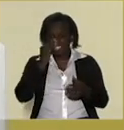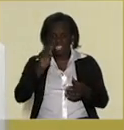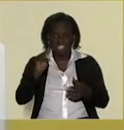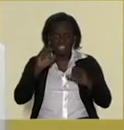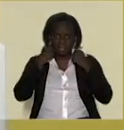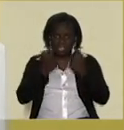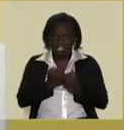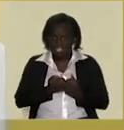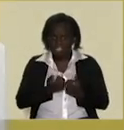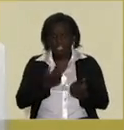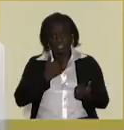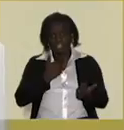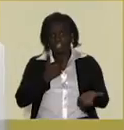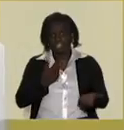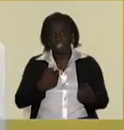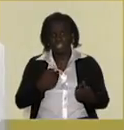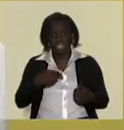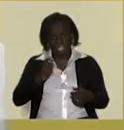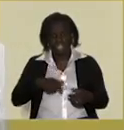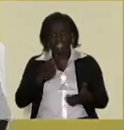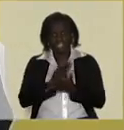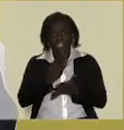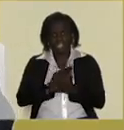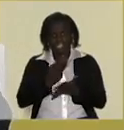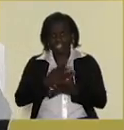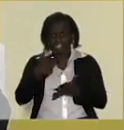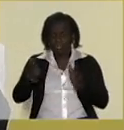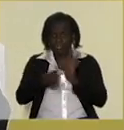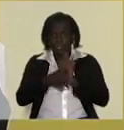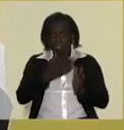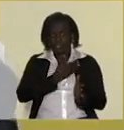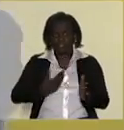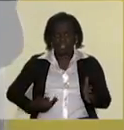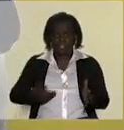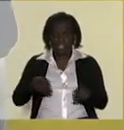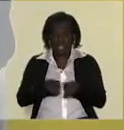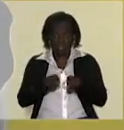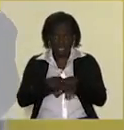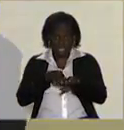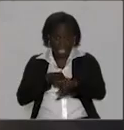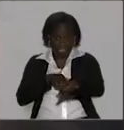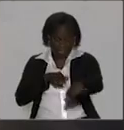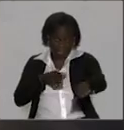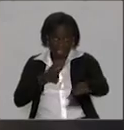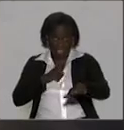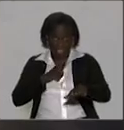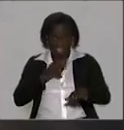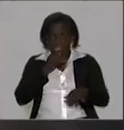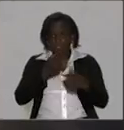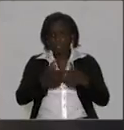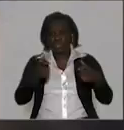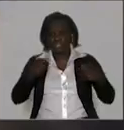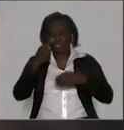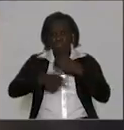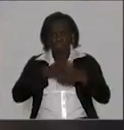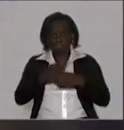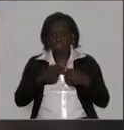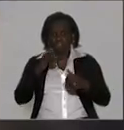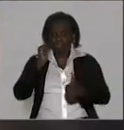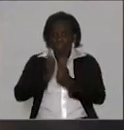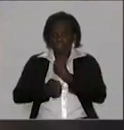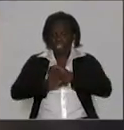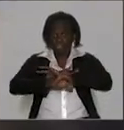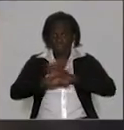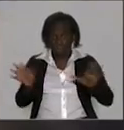tratar o Maracanã do jeito que estão tratando. Isso é um crime ao patrimônio público. E os engarrafamentos que a gente vê na maioria dos estádios do